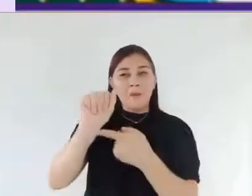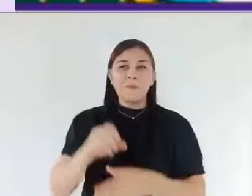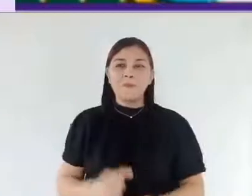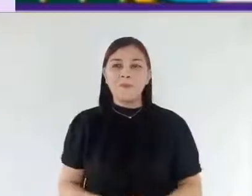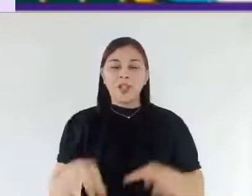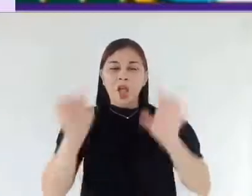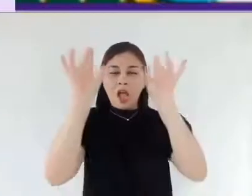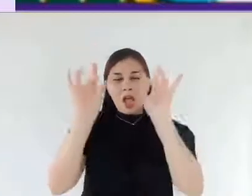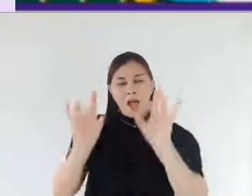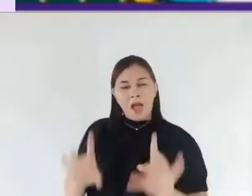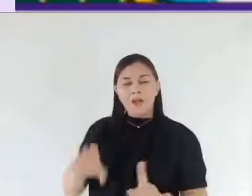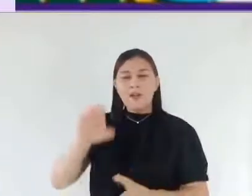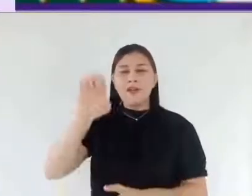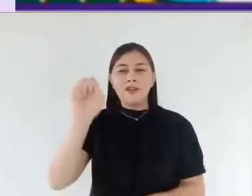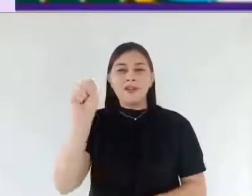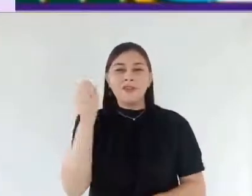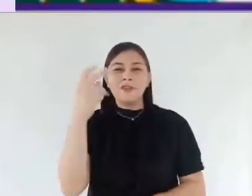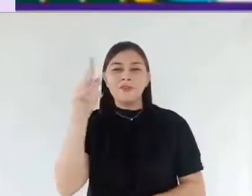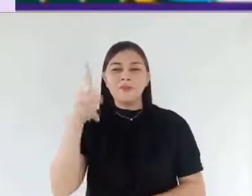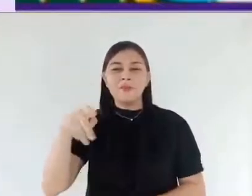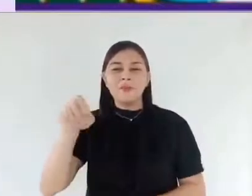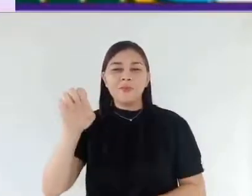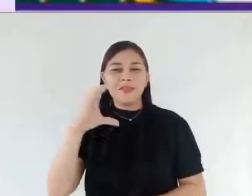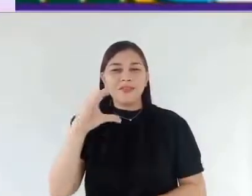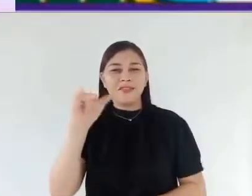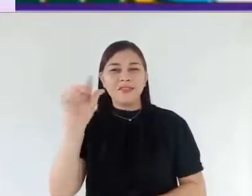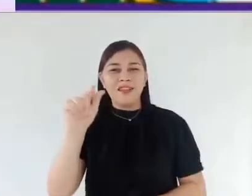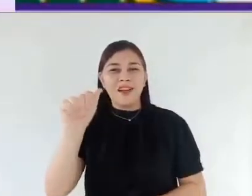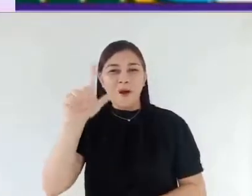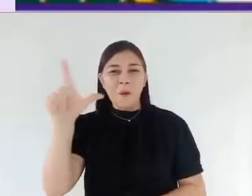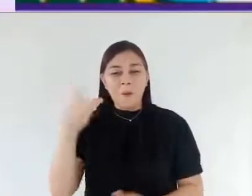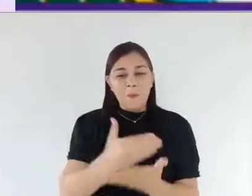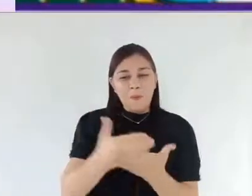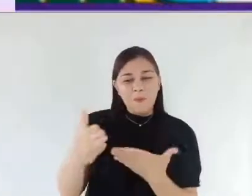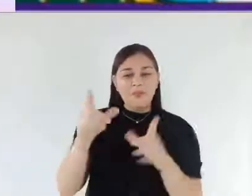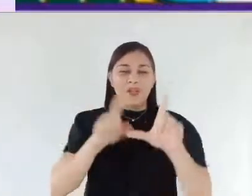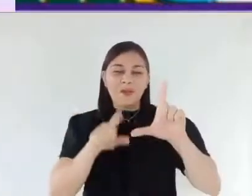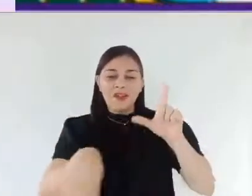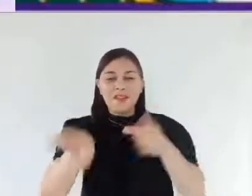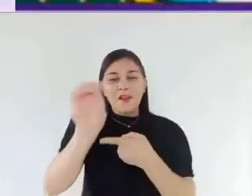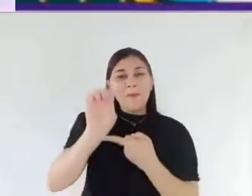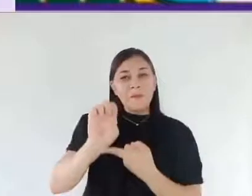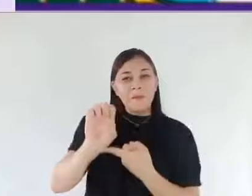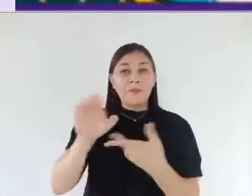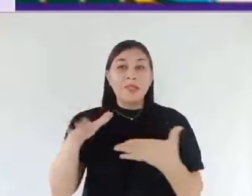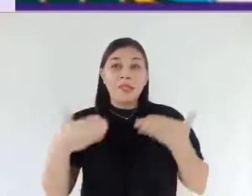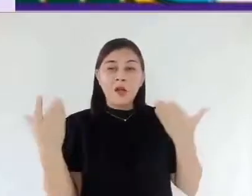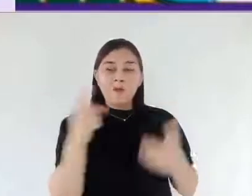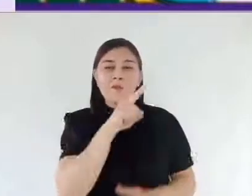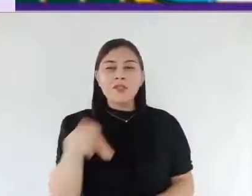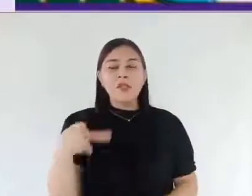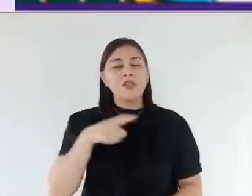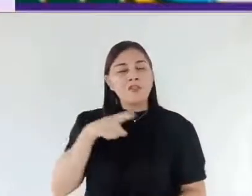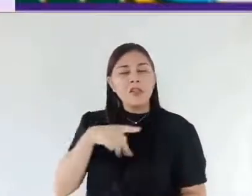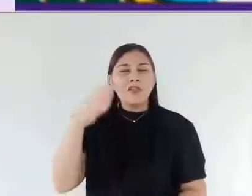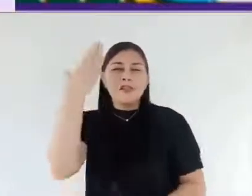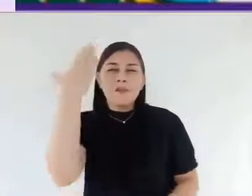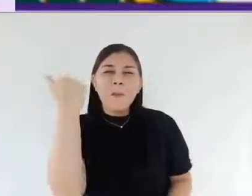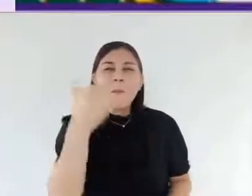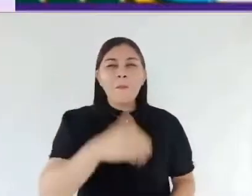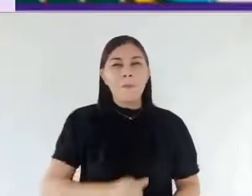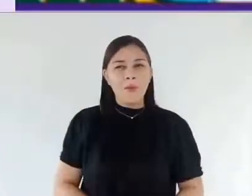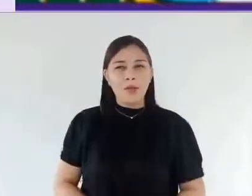Especial começa com a vogal E Então, vocês têm que saber